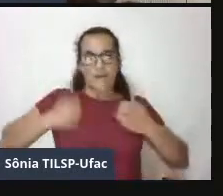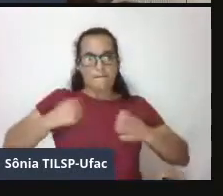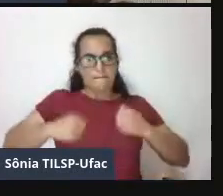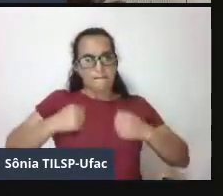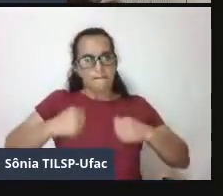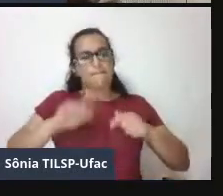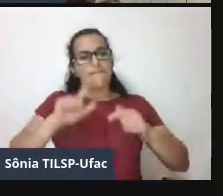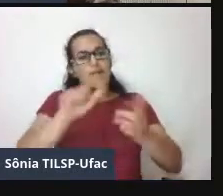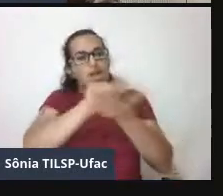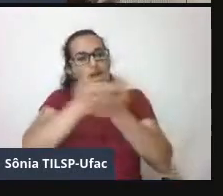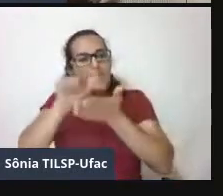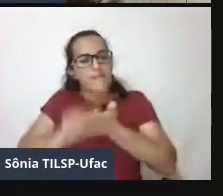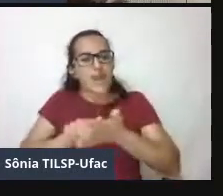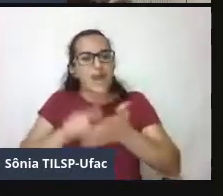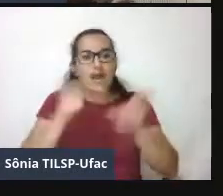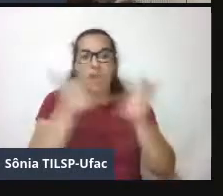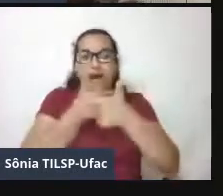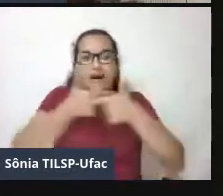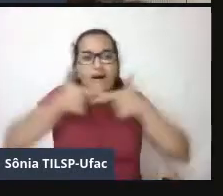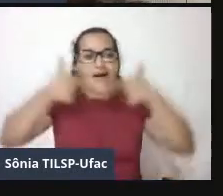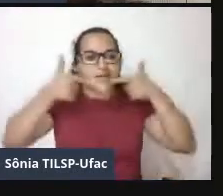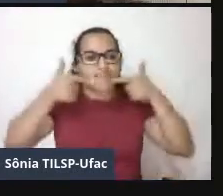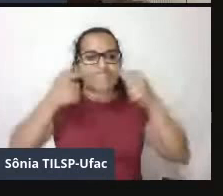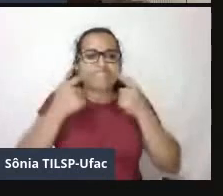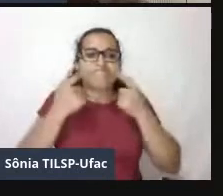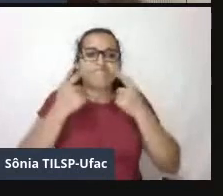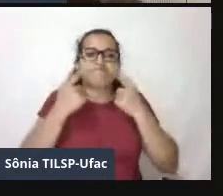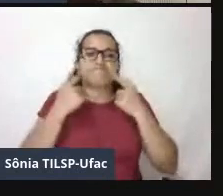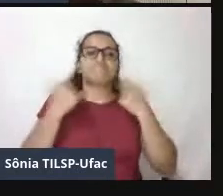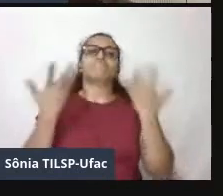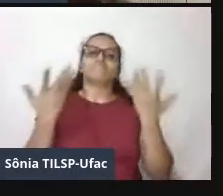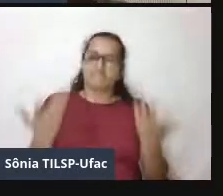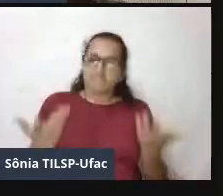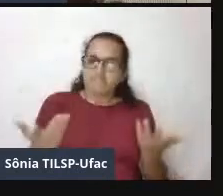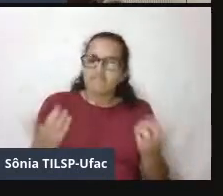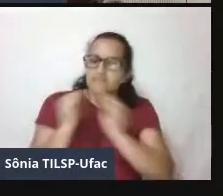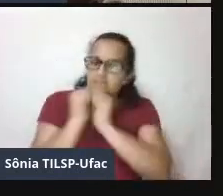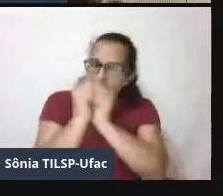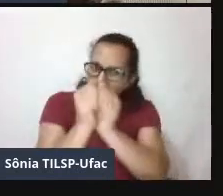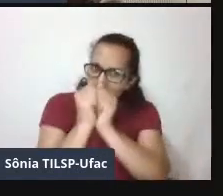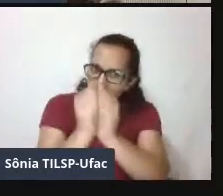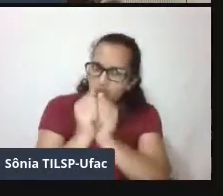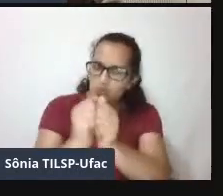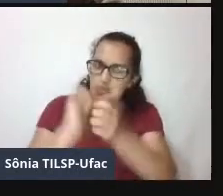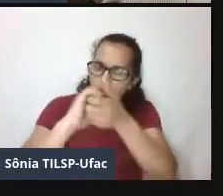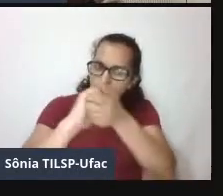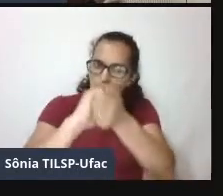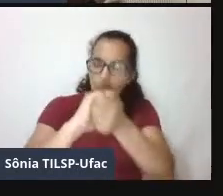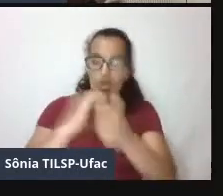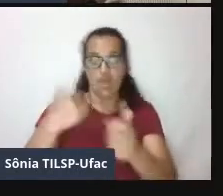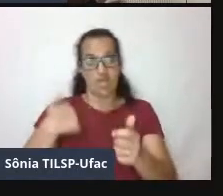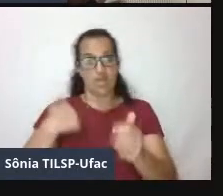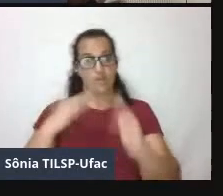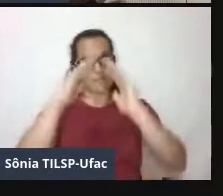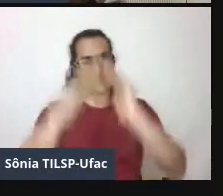higienizamos, rimos, choramos e até dialisamos se preciso for. Nós estamos com você. E eu me sinto em casa quando eu estou